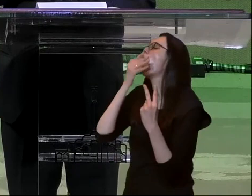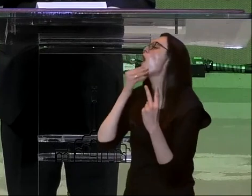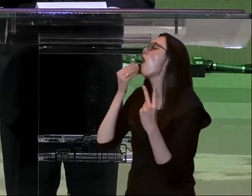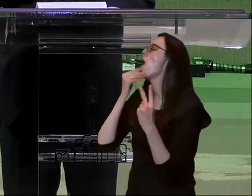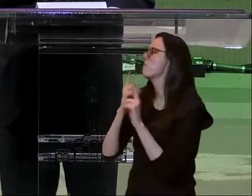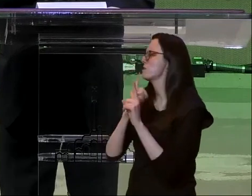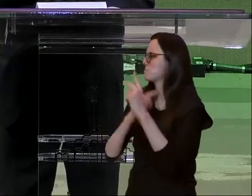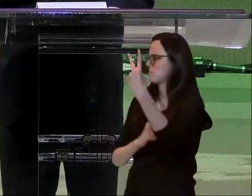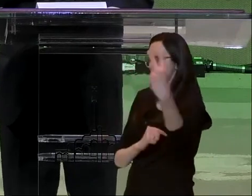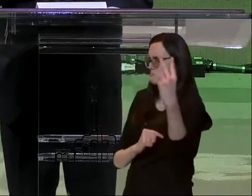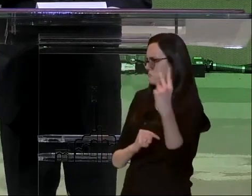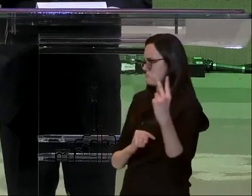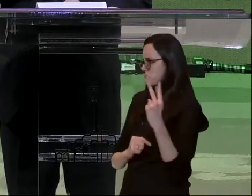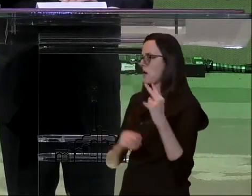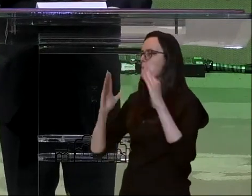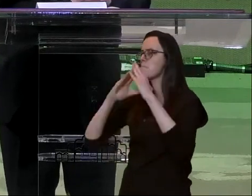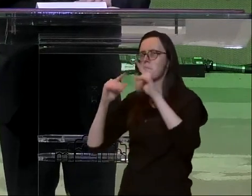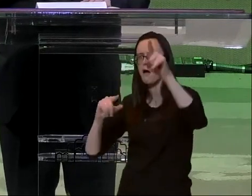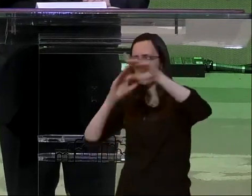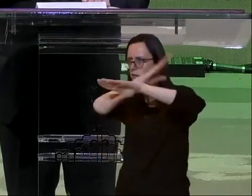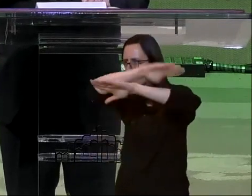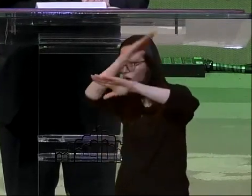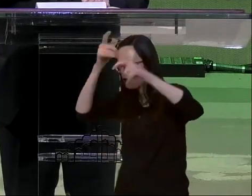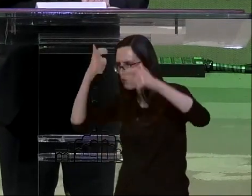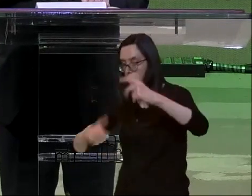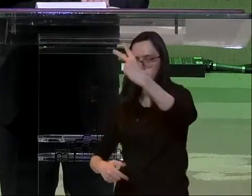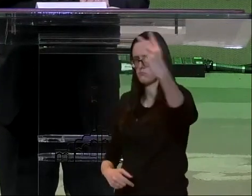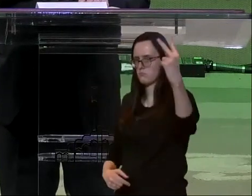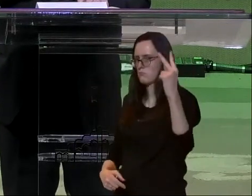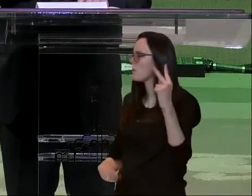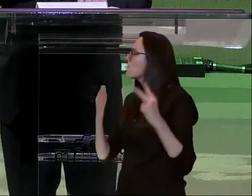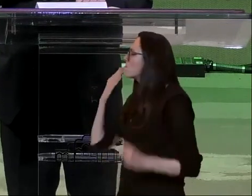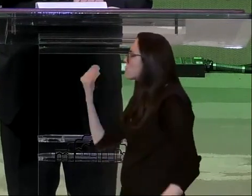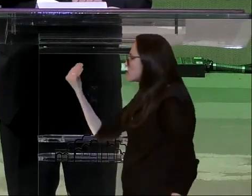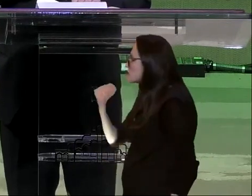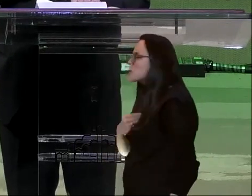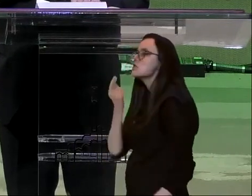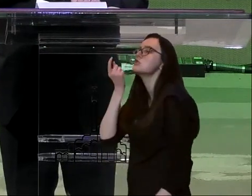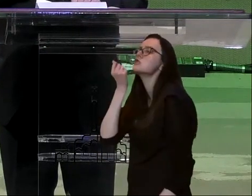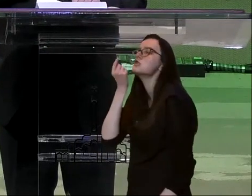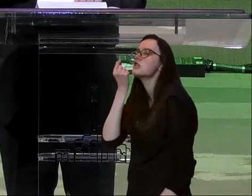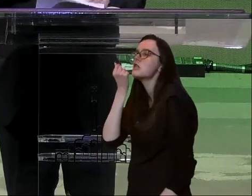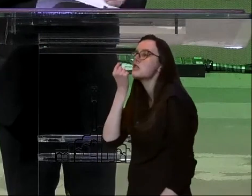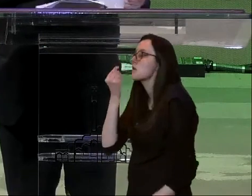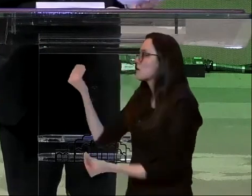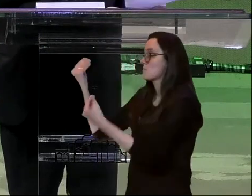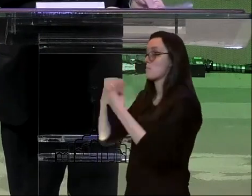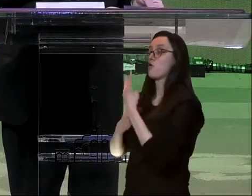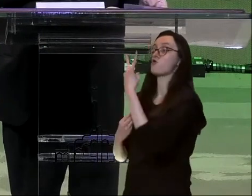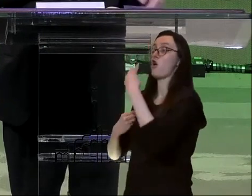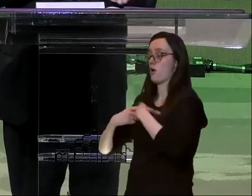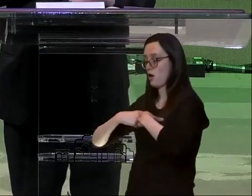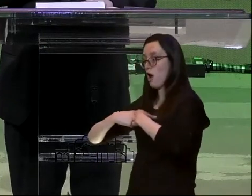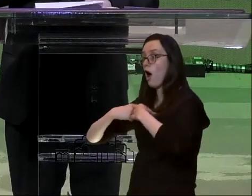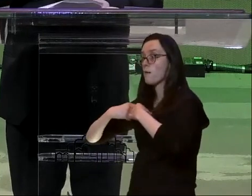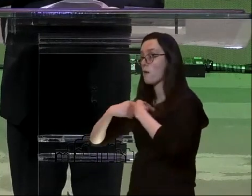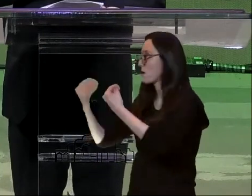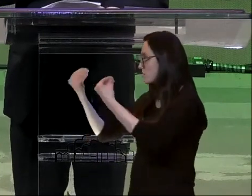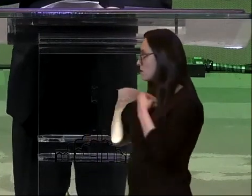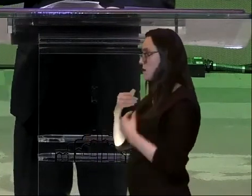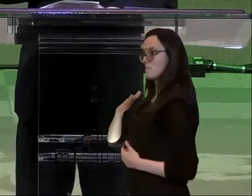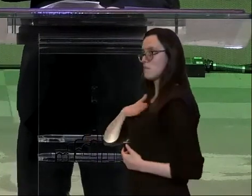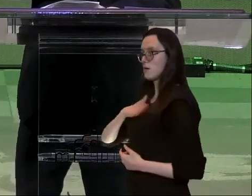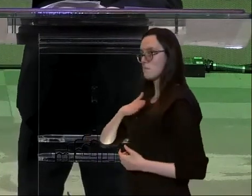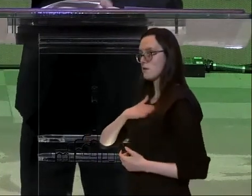profetas da região montanhosa de Efraim. Dá-lhe, pois, 1 talento de prata e 2 vestes